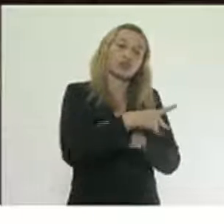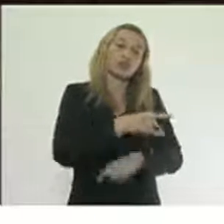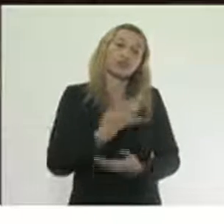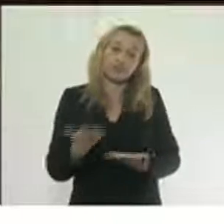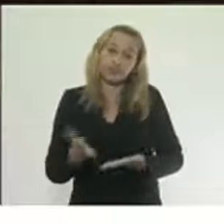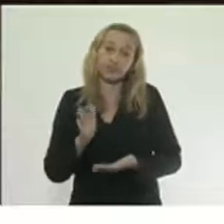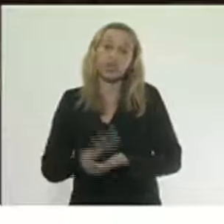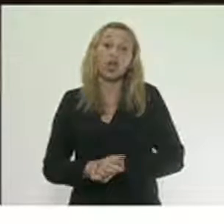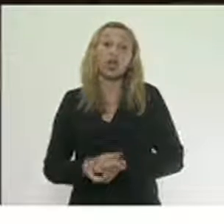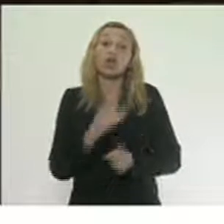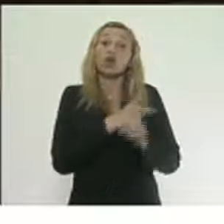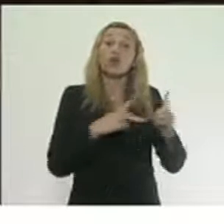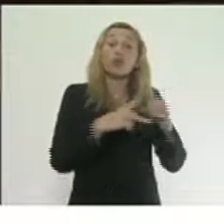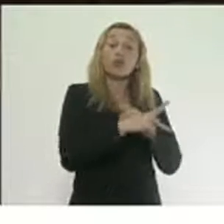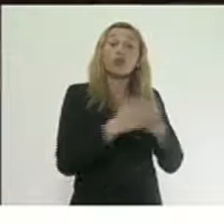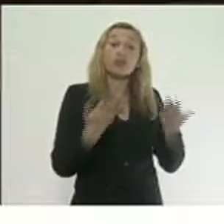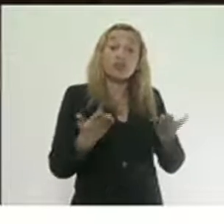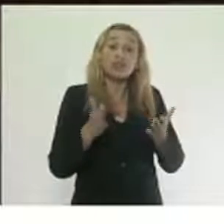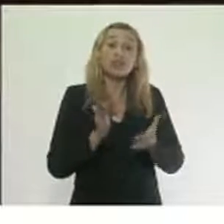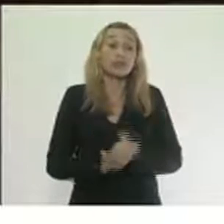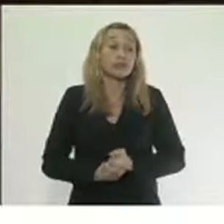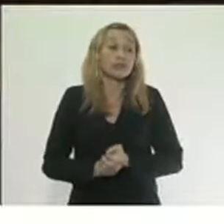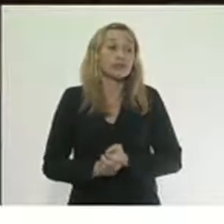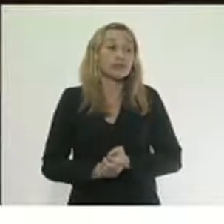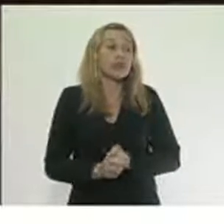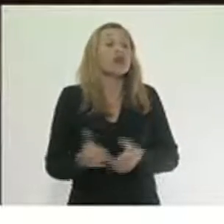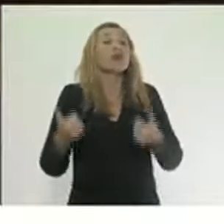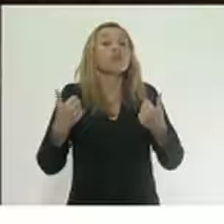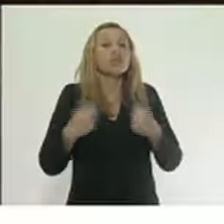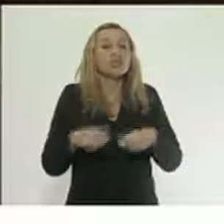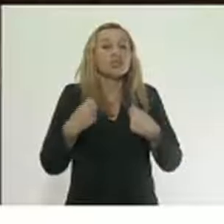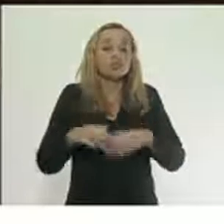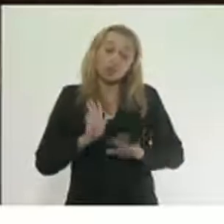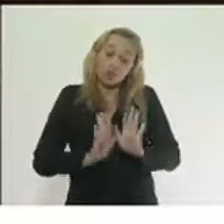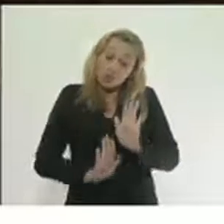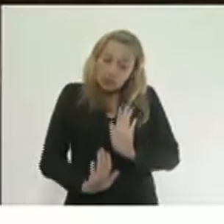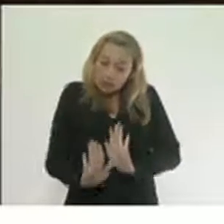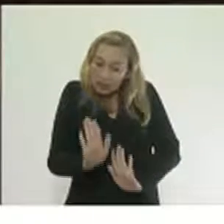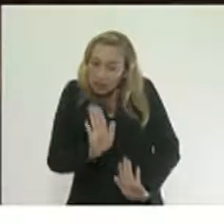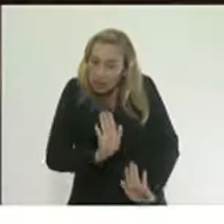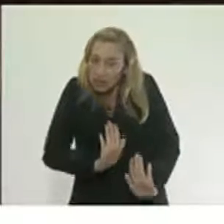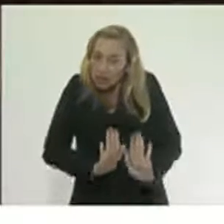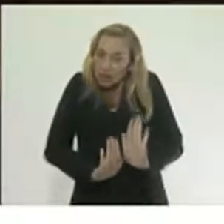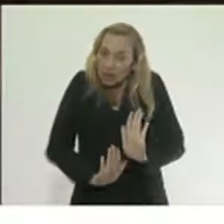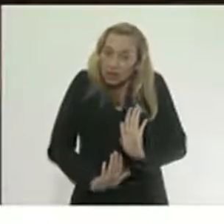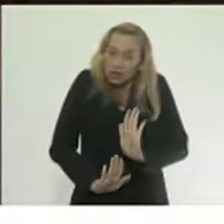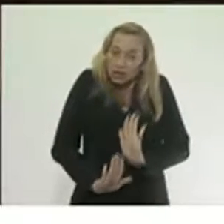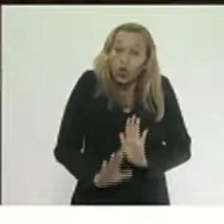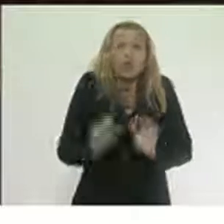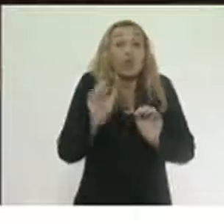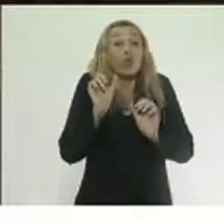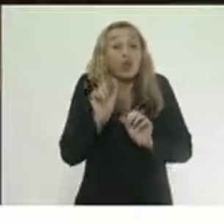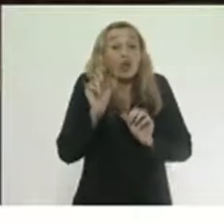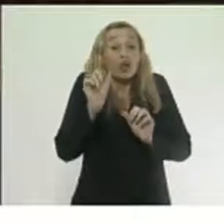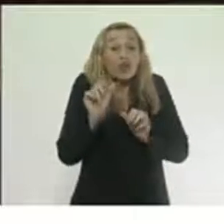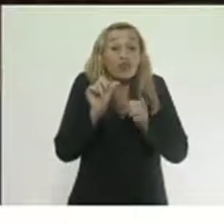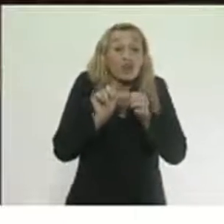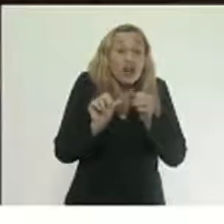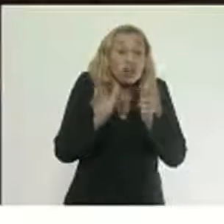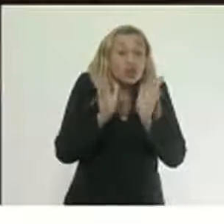E o Rio Previdência, a gente deve ter o máximo cuidado. O que se faz hoje, uma